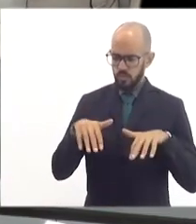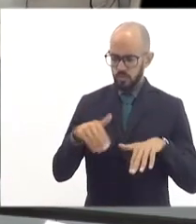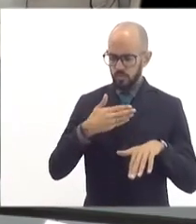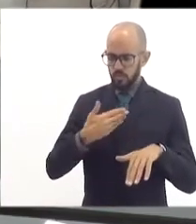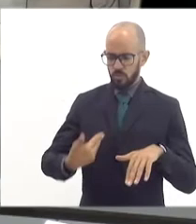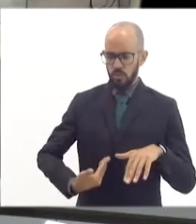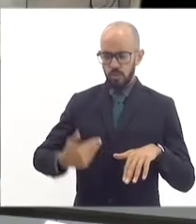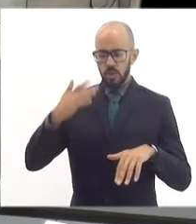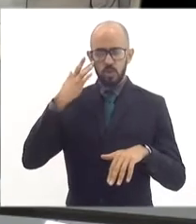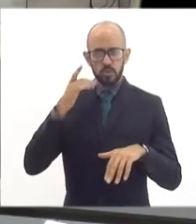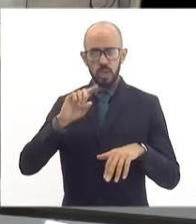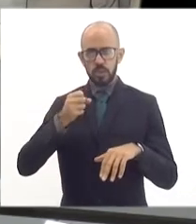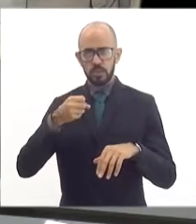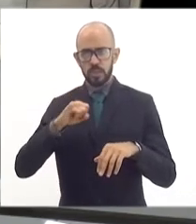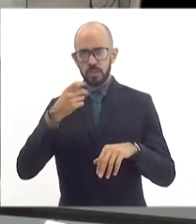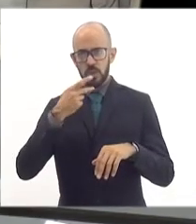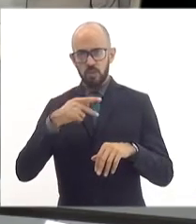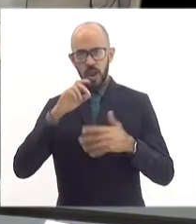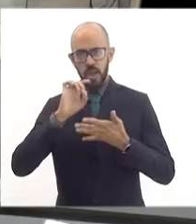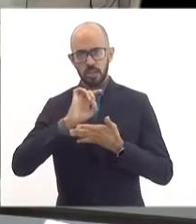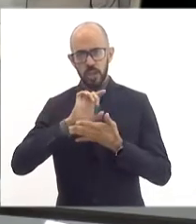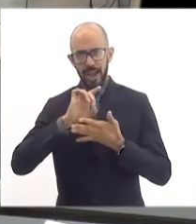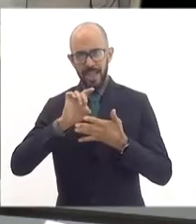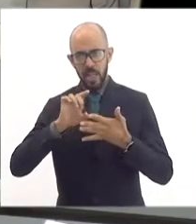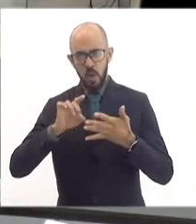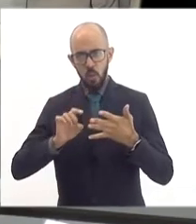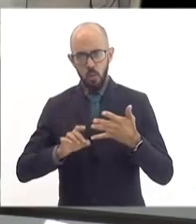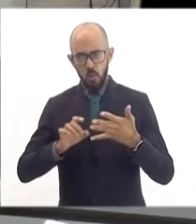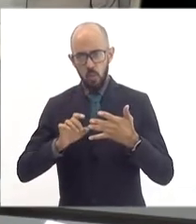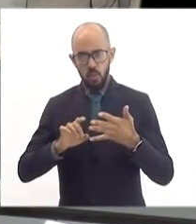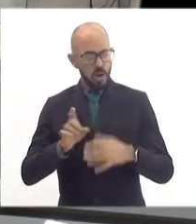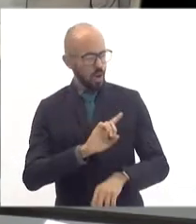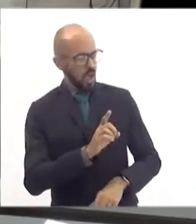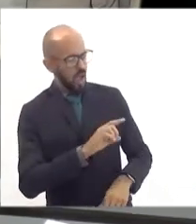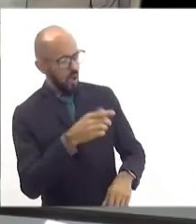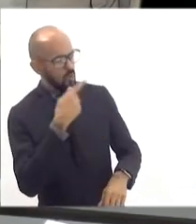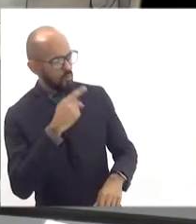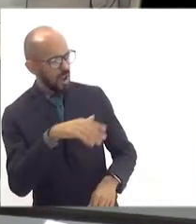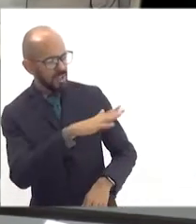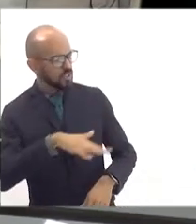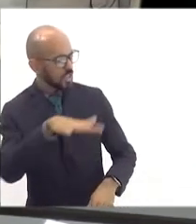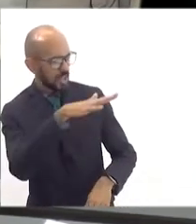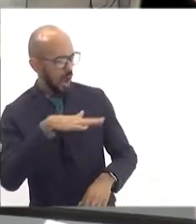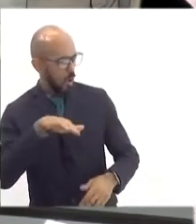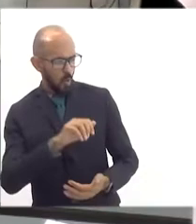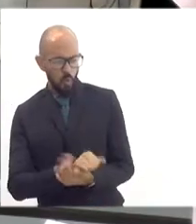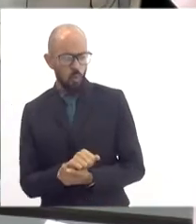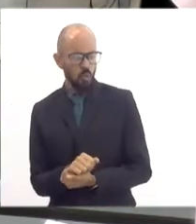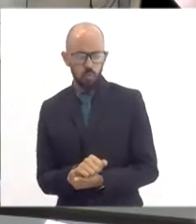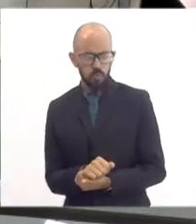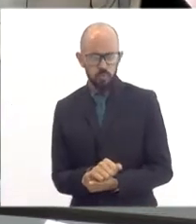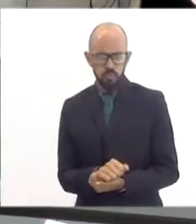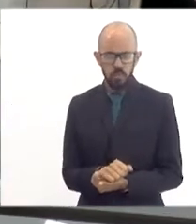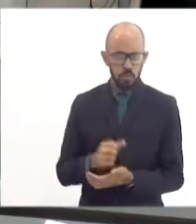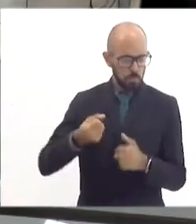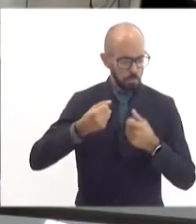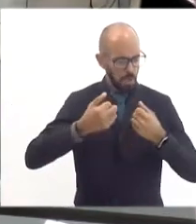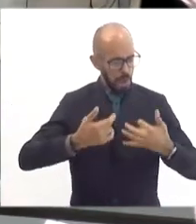sei se a gente fala em cada uma das... Não, fala amplo, geral e restrito. Vai ser longo. Não, não há problema